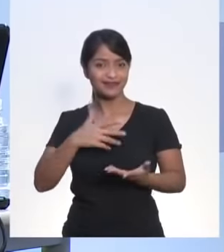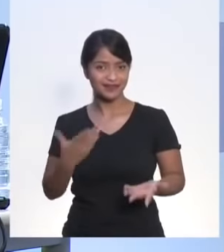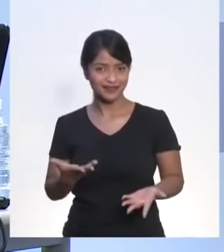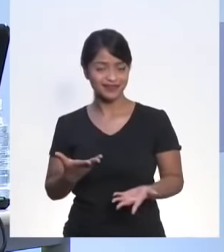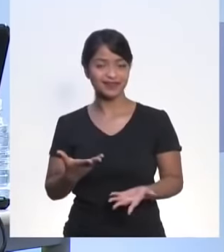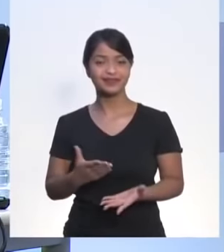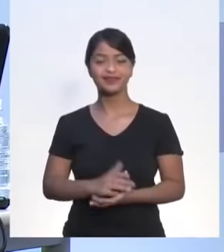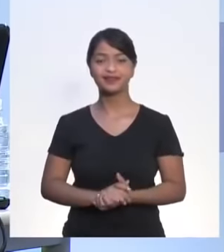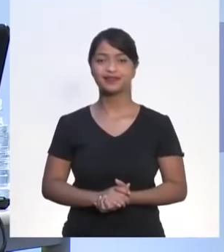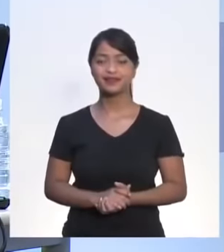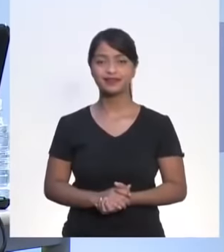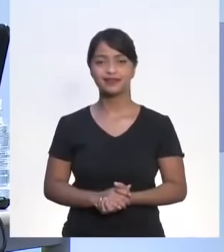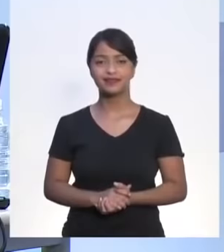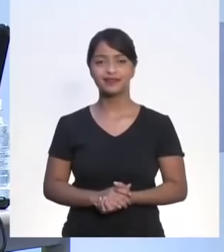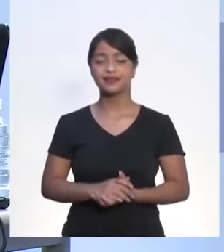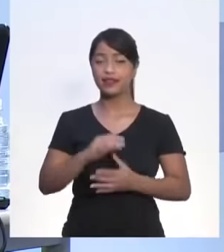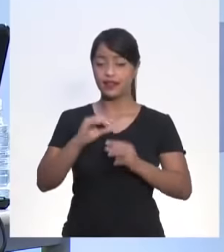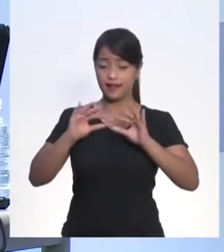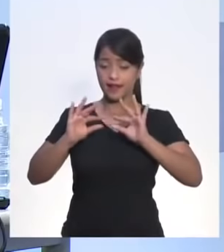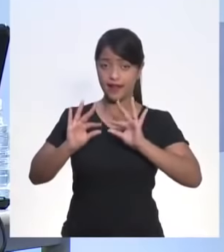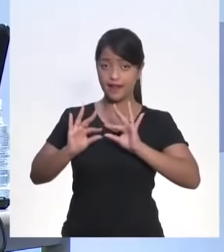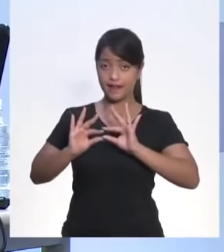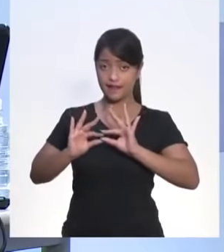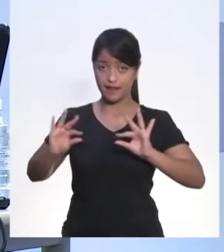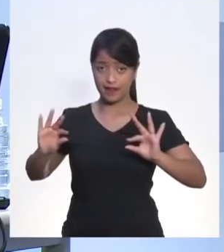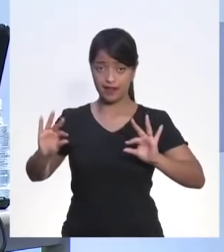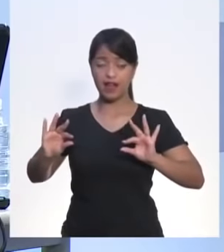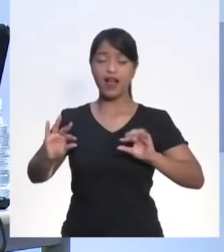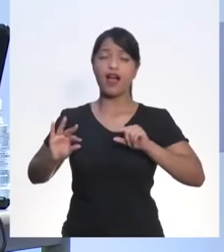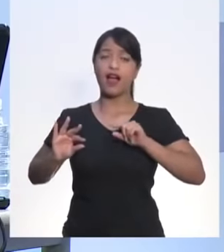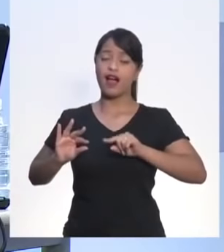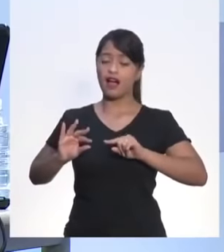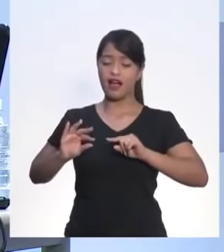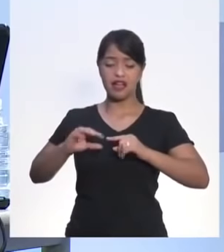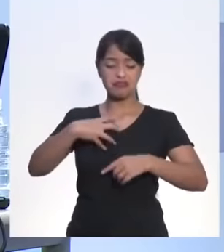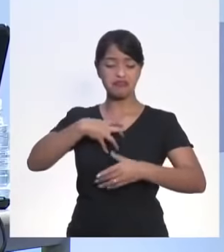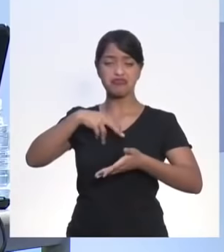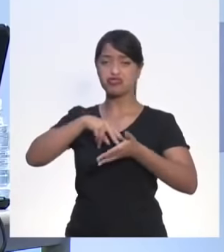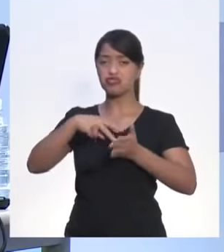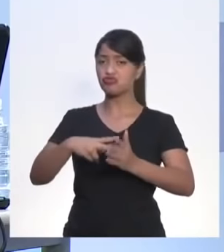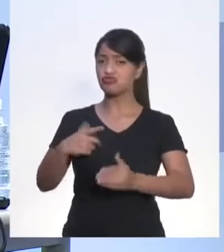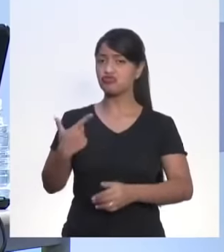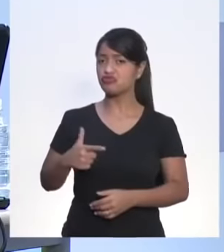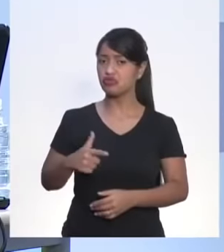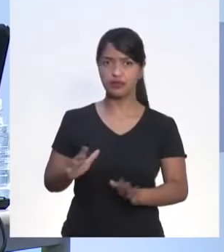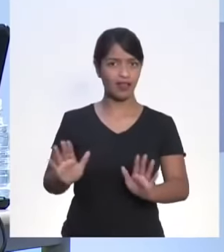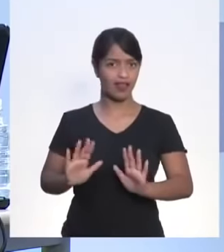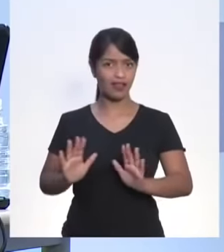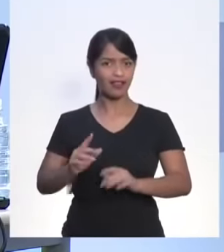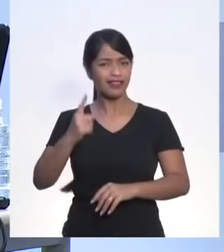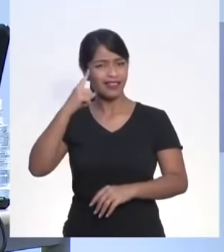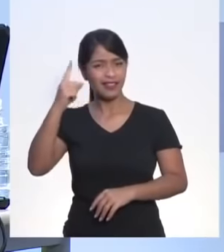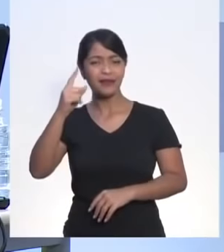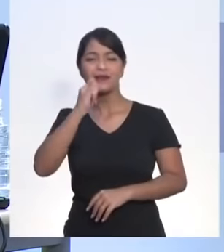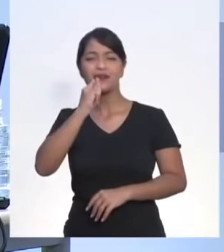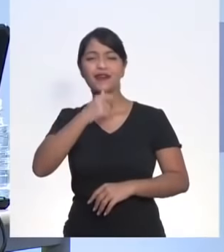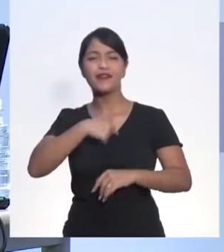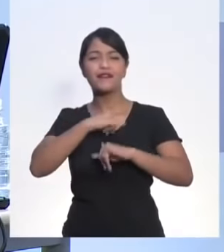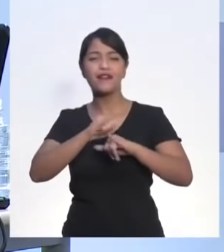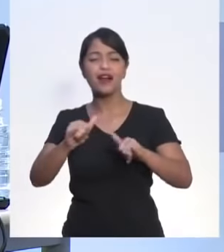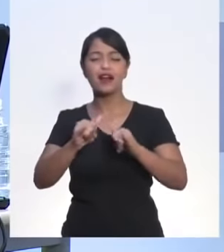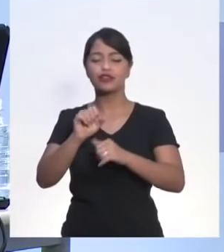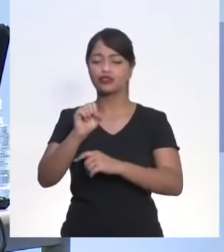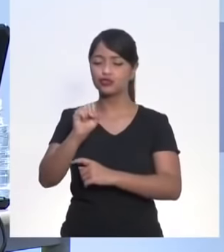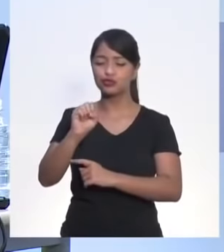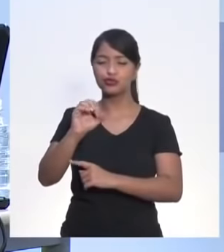assim, não é só porque é uma frase que não tem sentido. Se eu digo socorro, lembra? Opa, também é uma